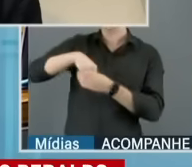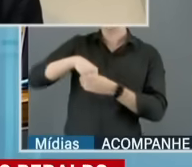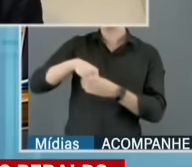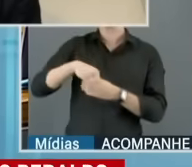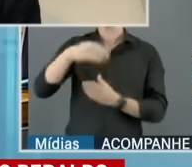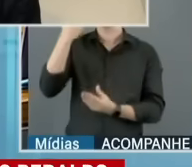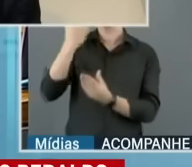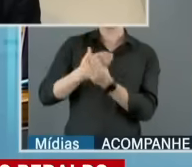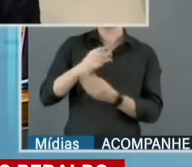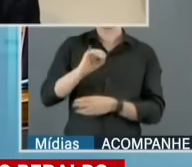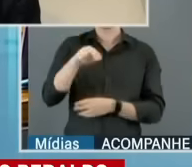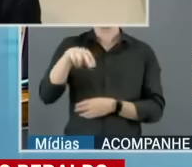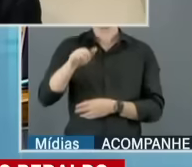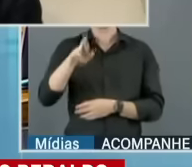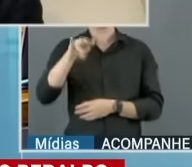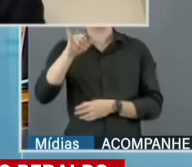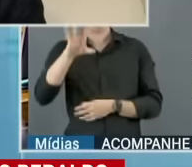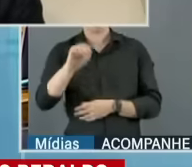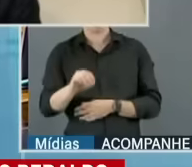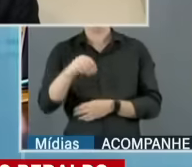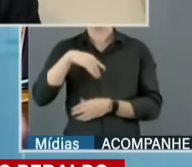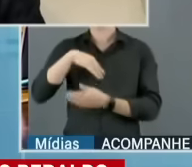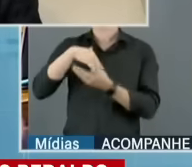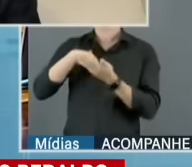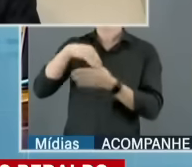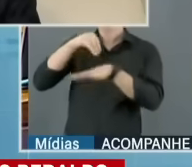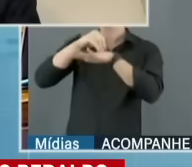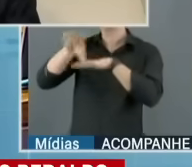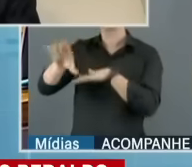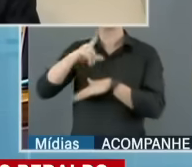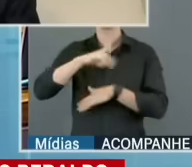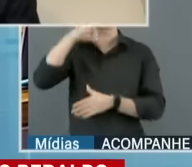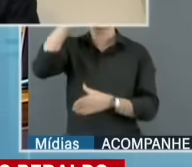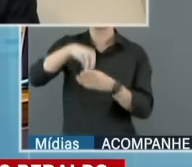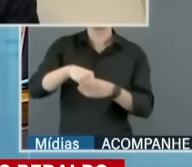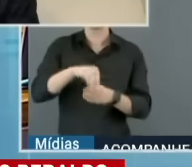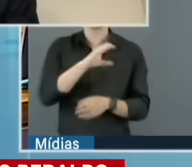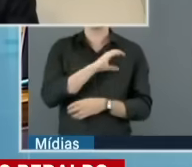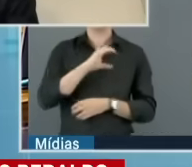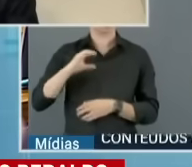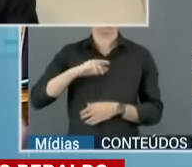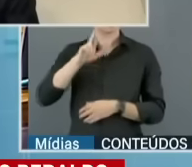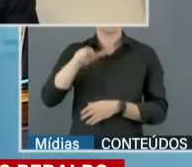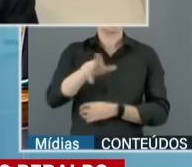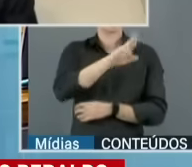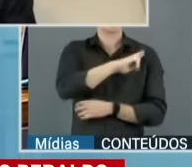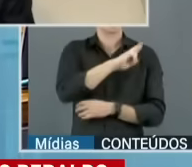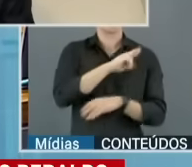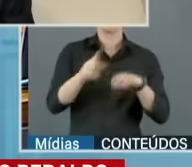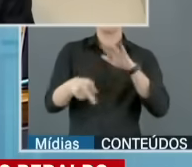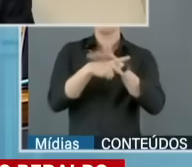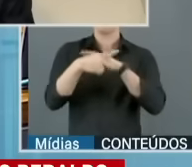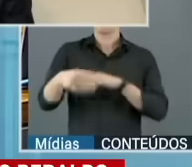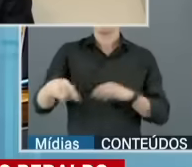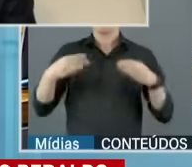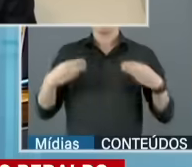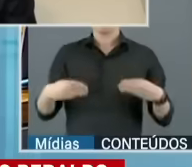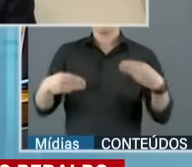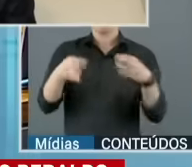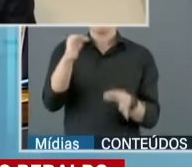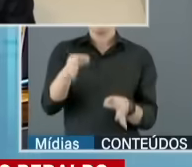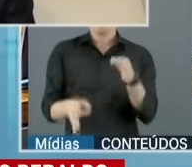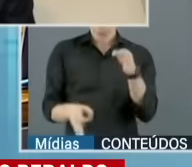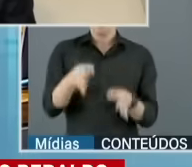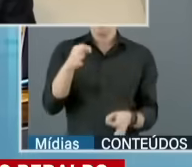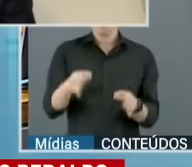convocações e discussões que sejam produtivas. Há um erro, inclusive, da própria relatora na lógica de investigação da